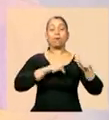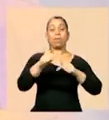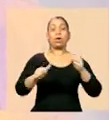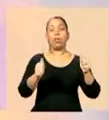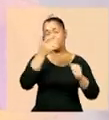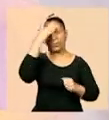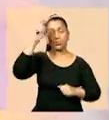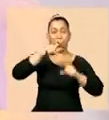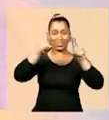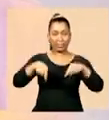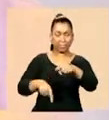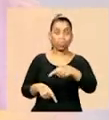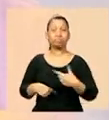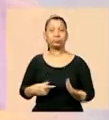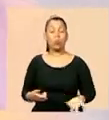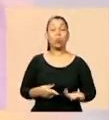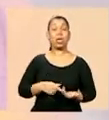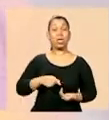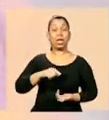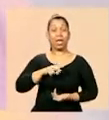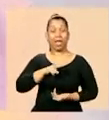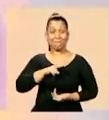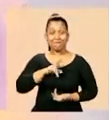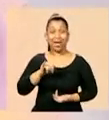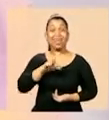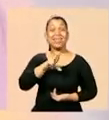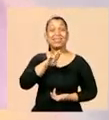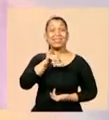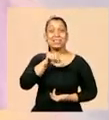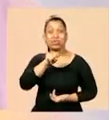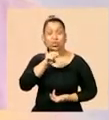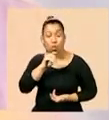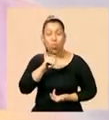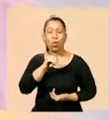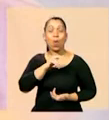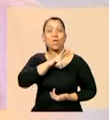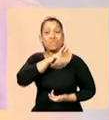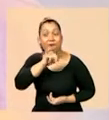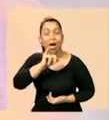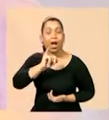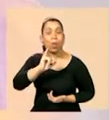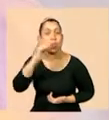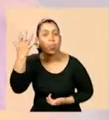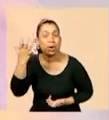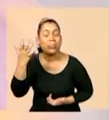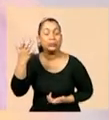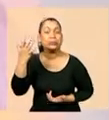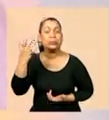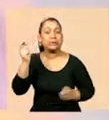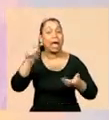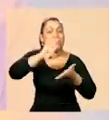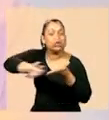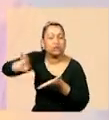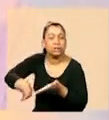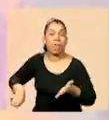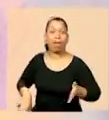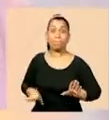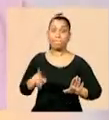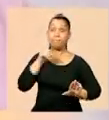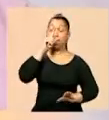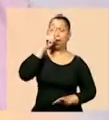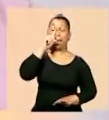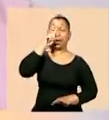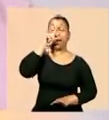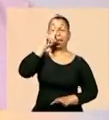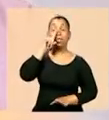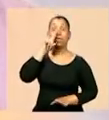O risco são situações que podem ser controladas ou eliminadas. O perigo é